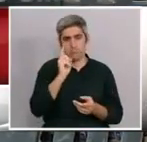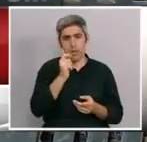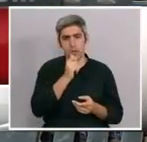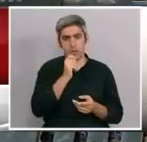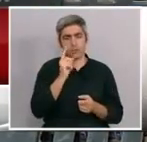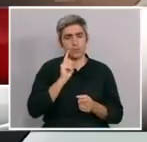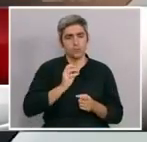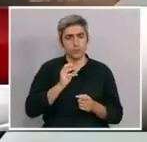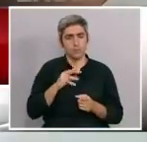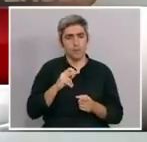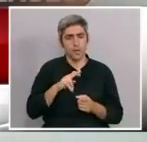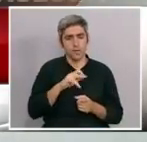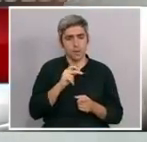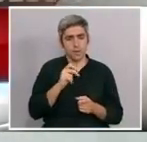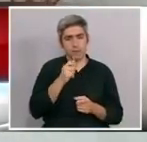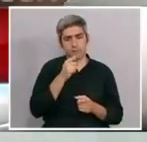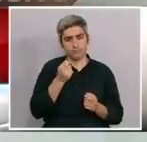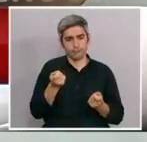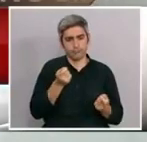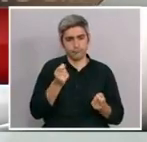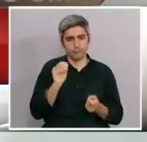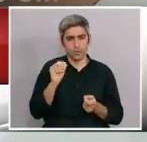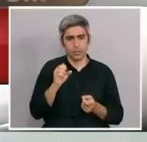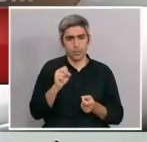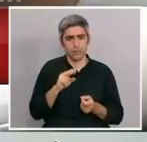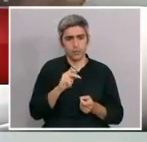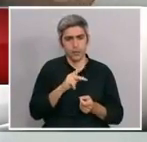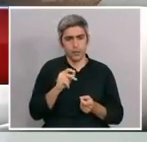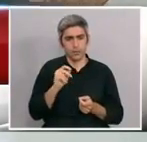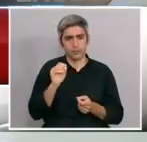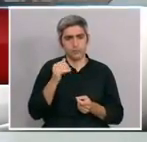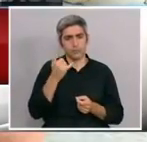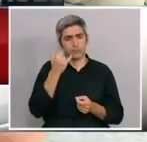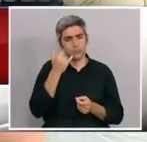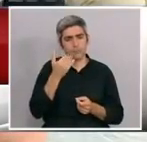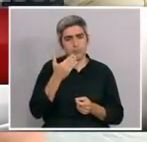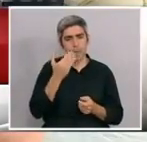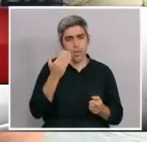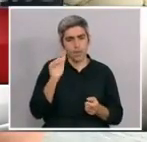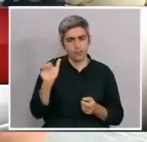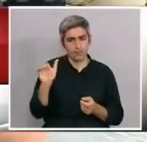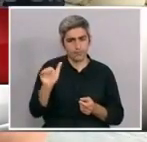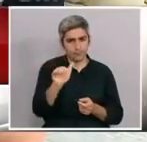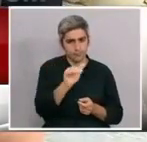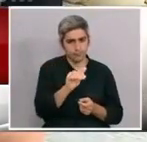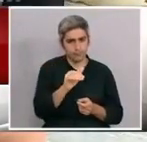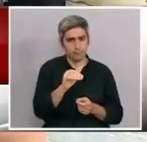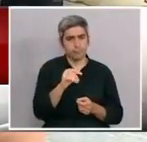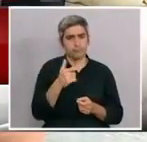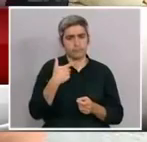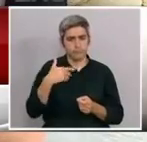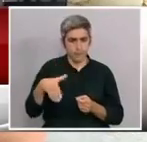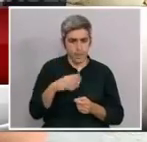a Dona Maria, a governanta. Chamava, tocava para a gente logo de manhã às 7 horas e depois passávamos lá